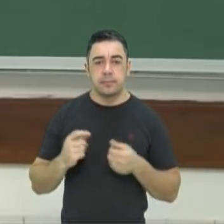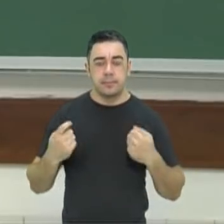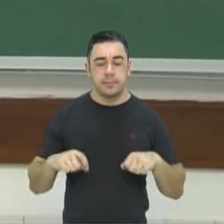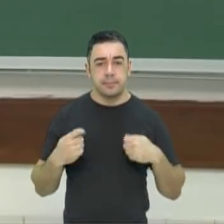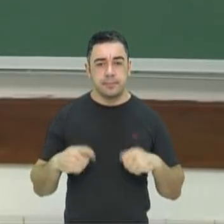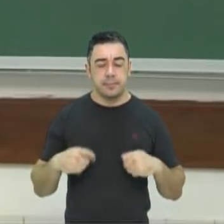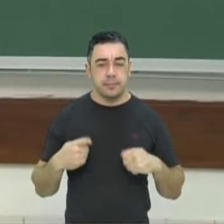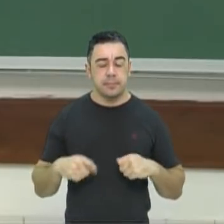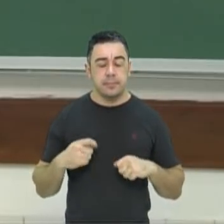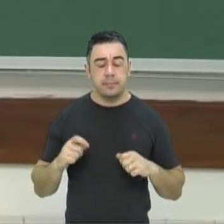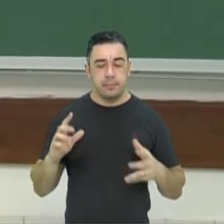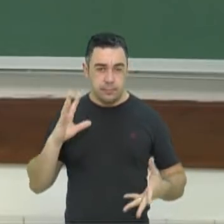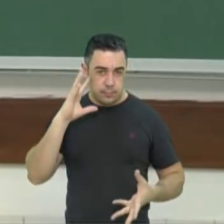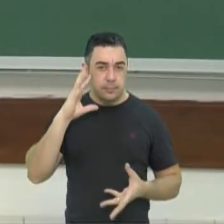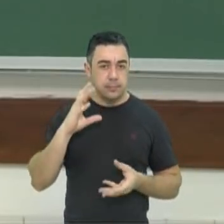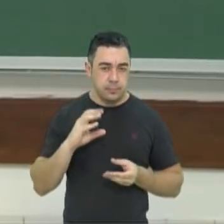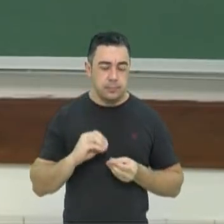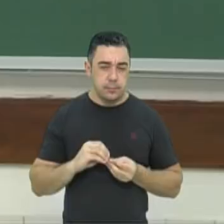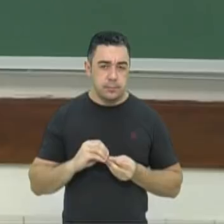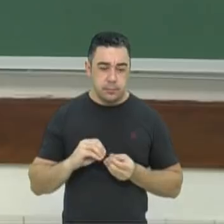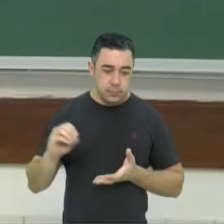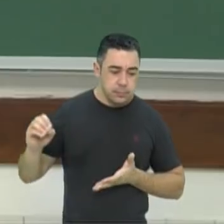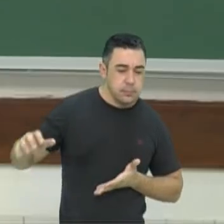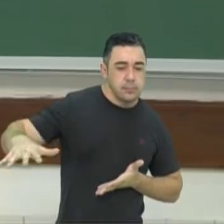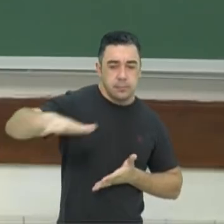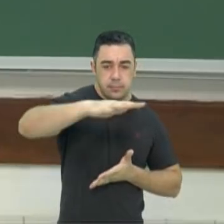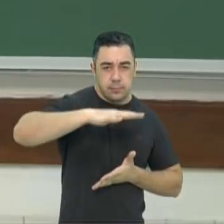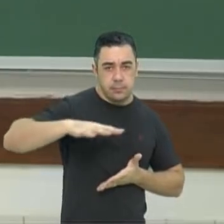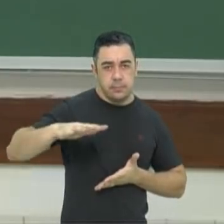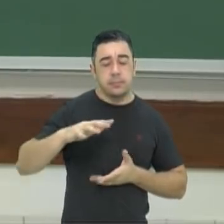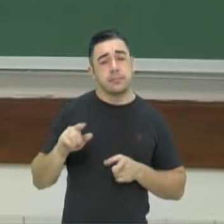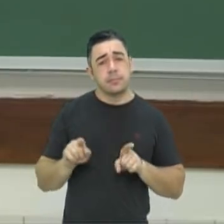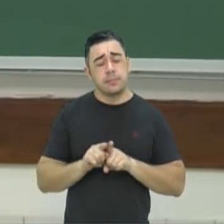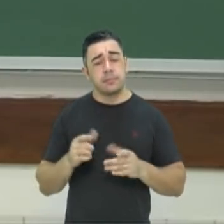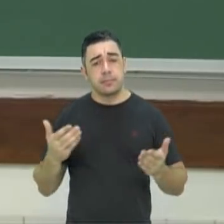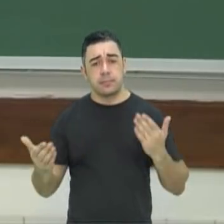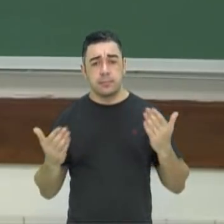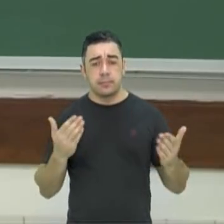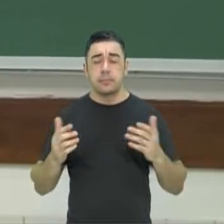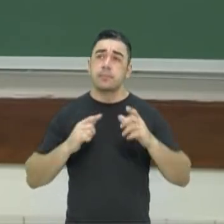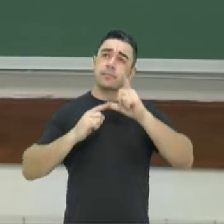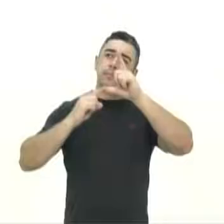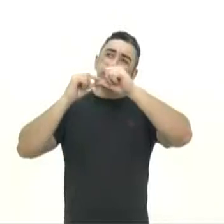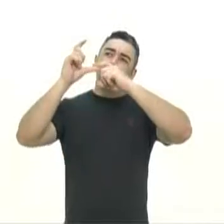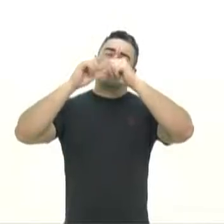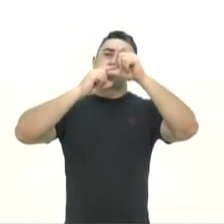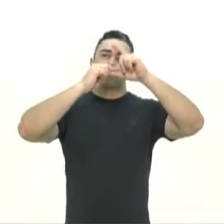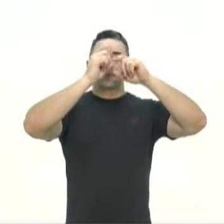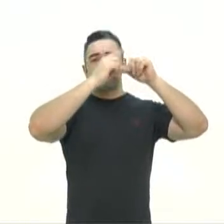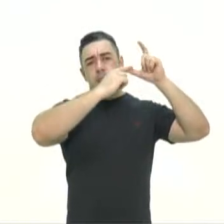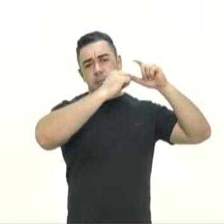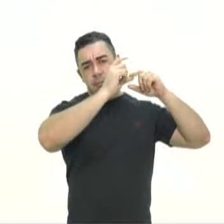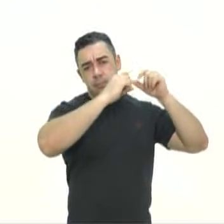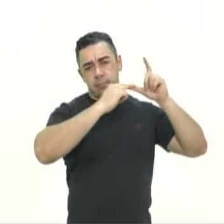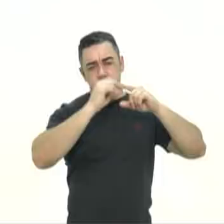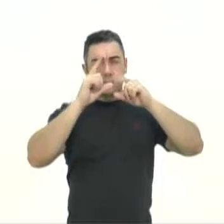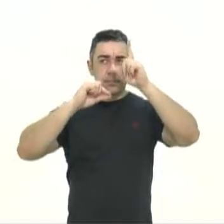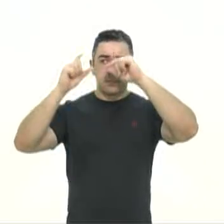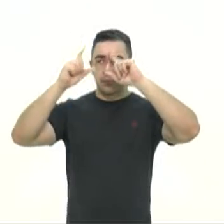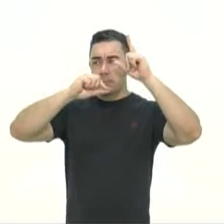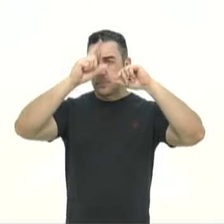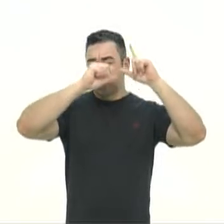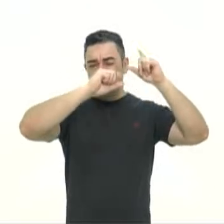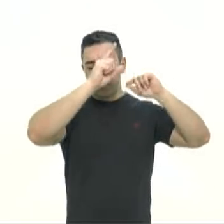ser compreensível para atingir o público, ele compara com as estrelas. Mas essa comparação, né, por